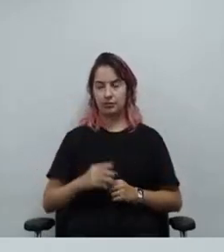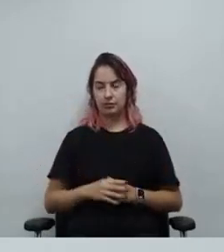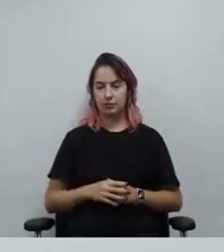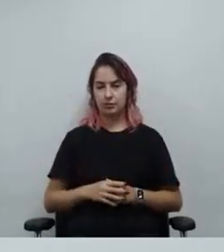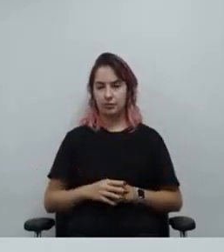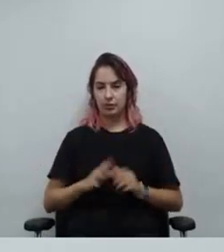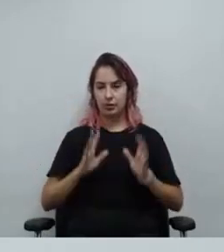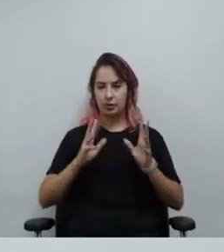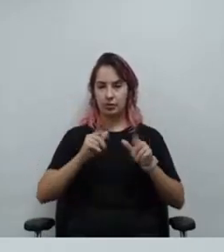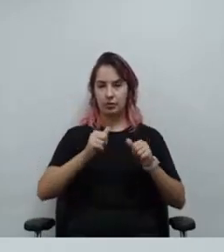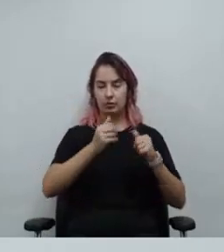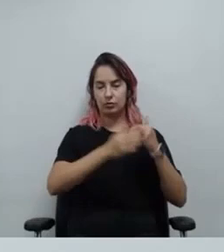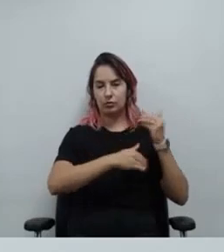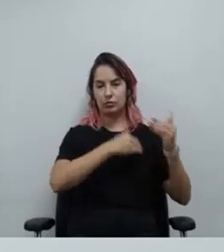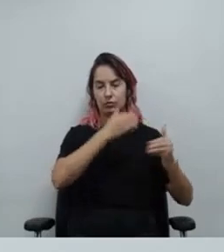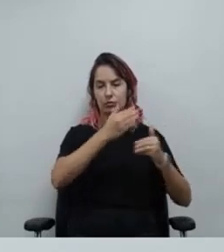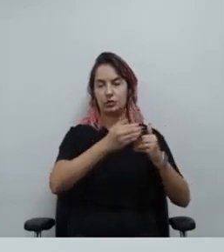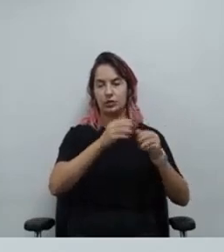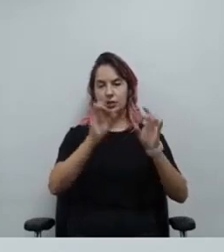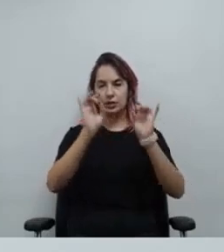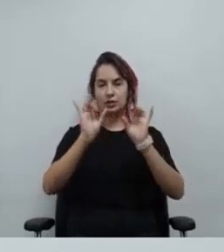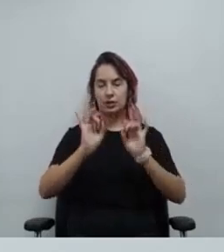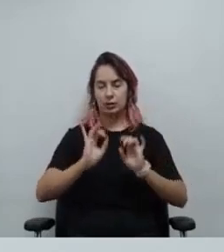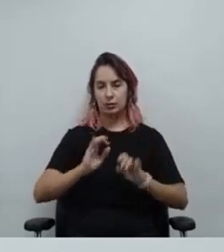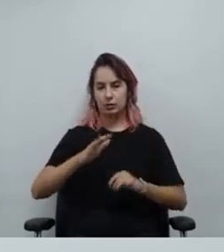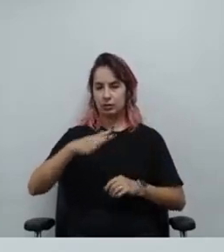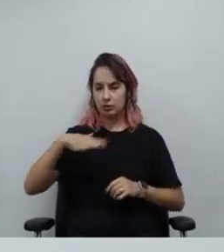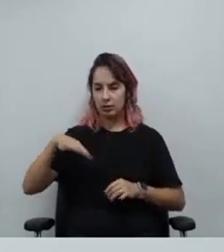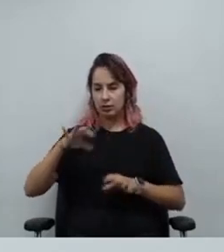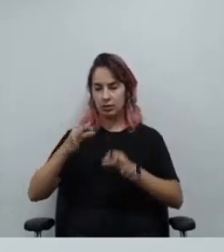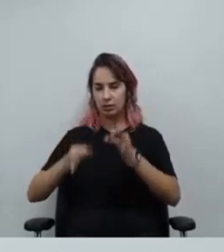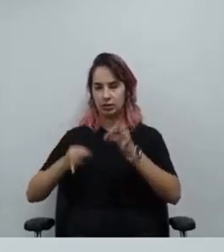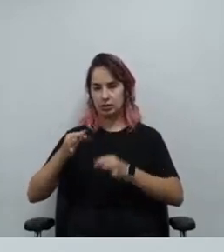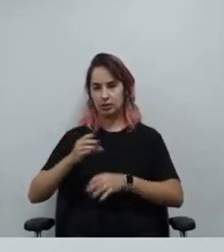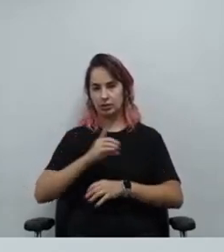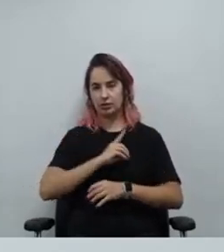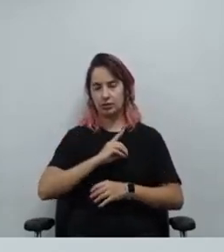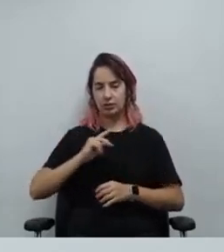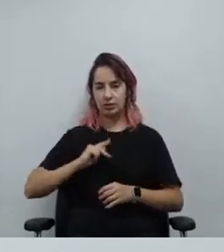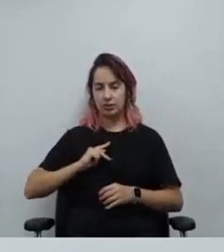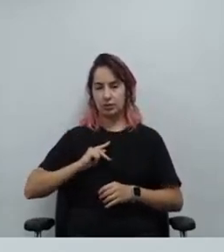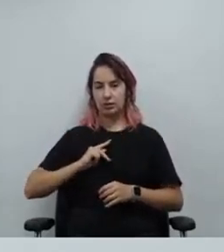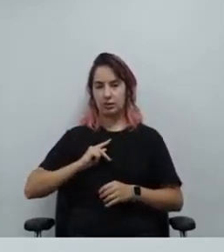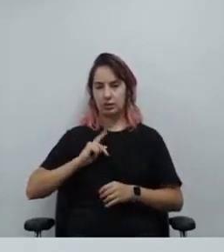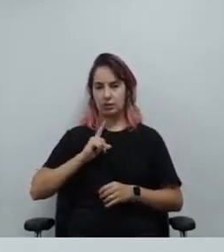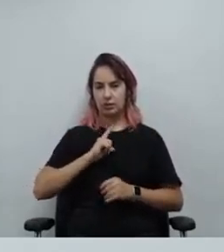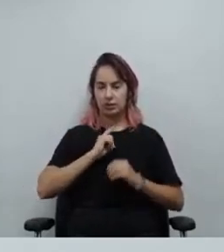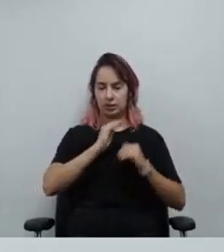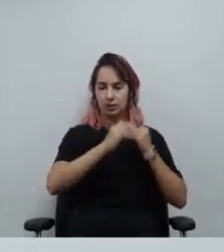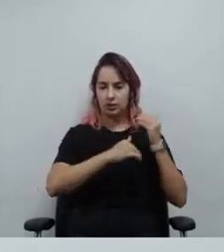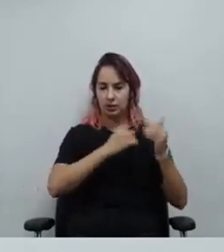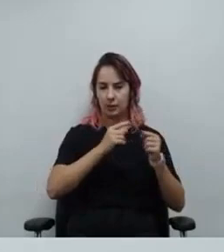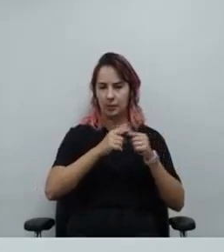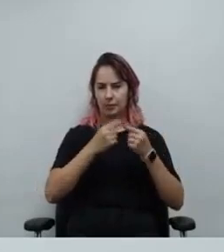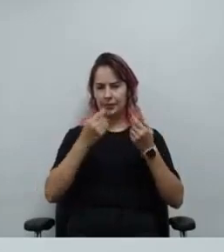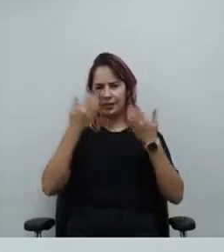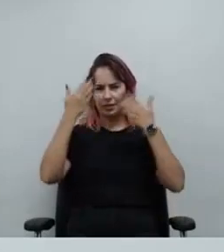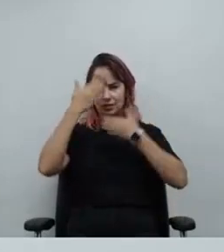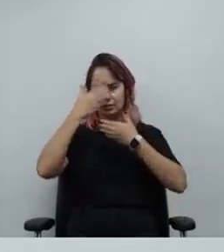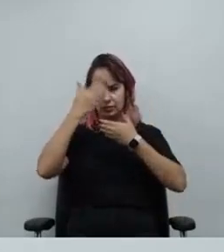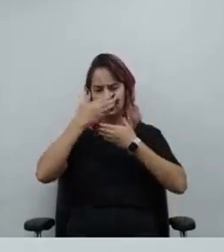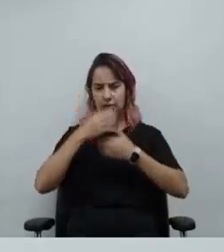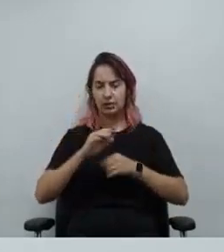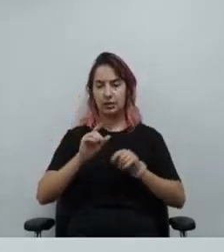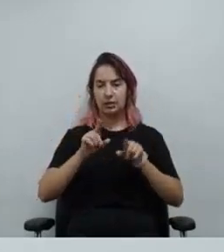a produtividade, especialmente no campo judicial da Defensoria Pública. Há uma produtividade que não é visível, né, que são